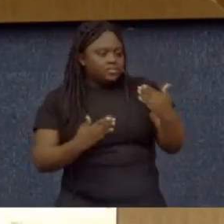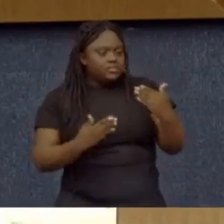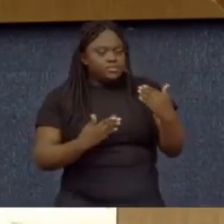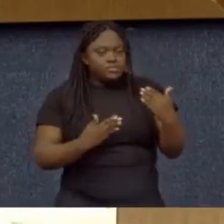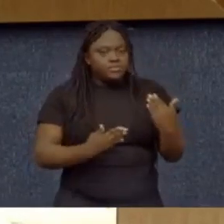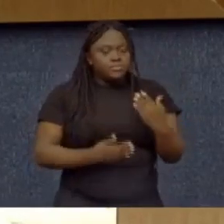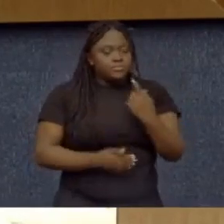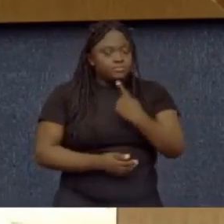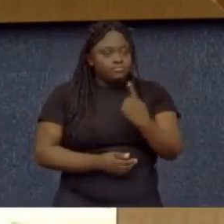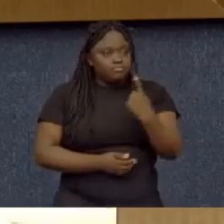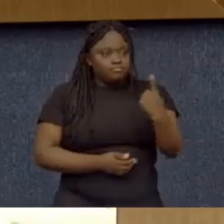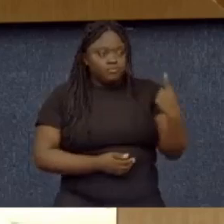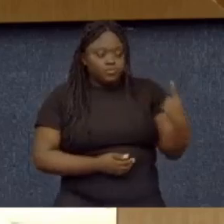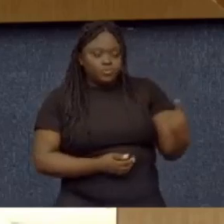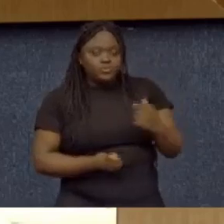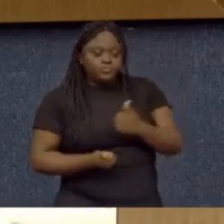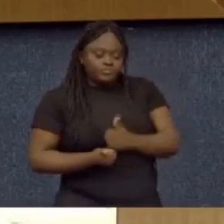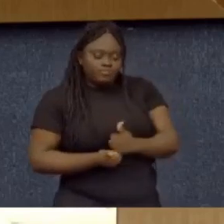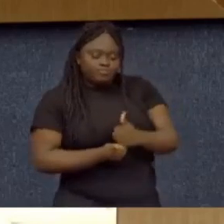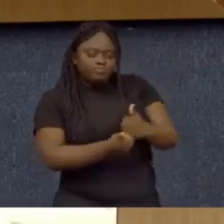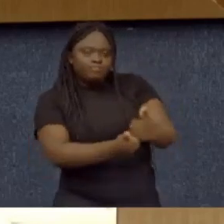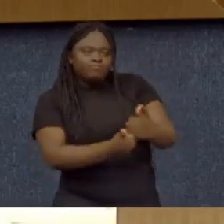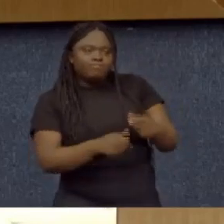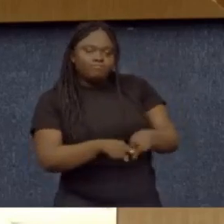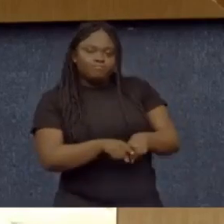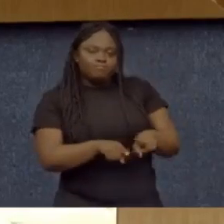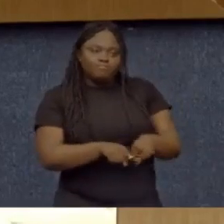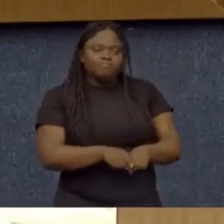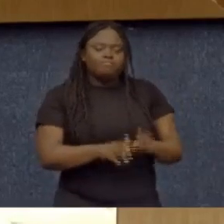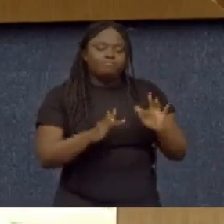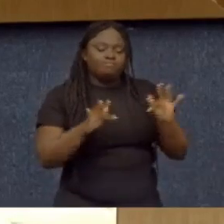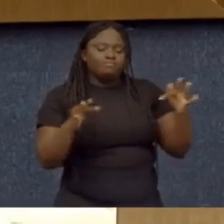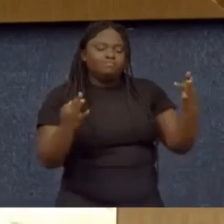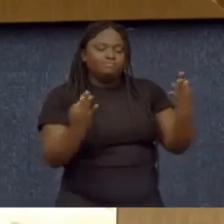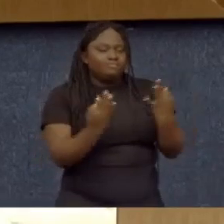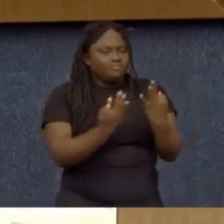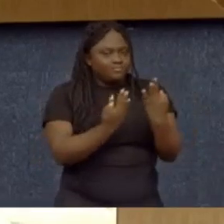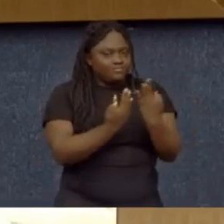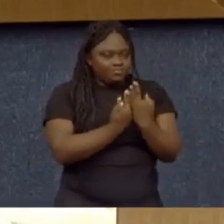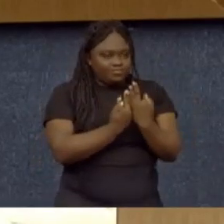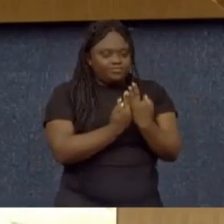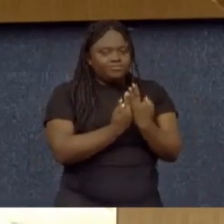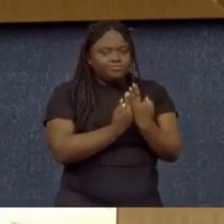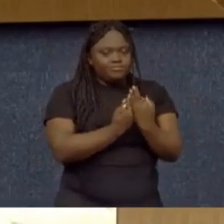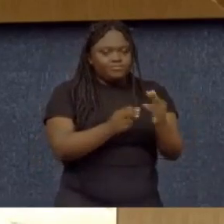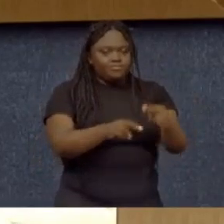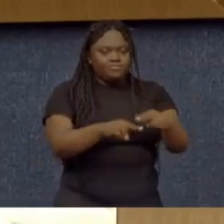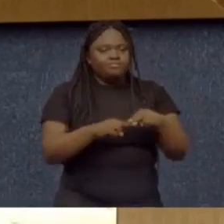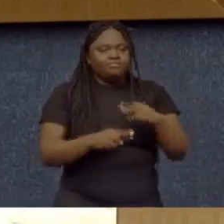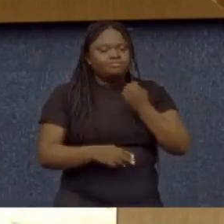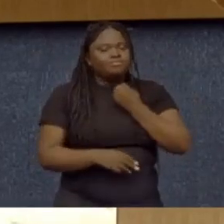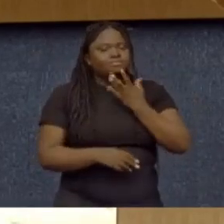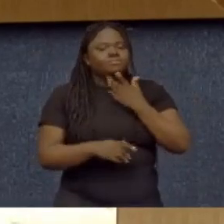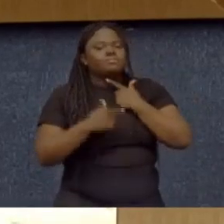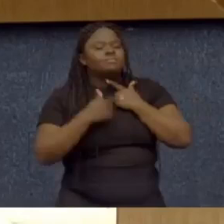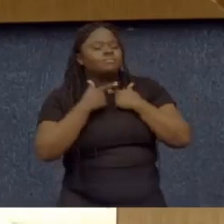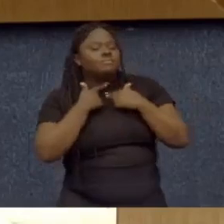tarefeiros, colaboradores e respectivos familiares pela boa